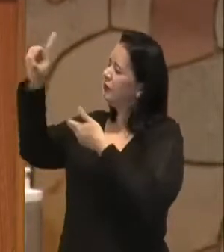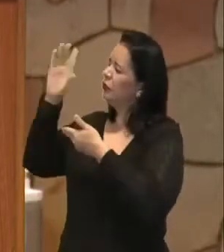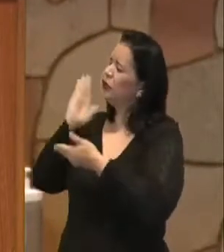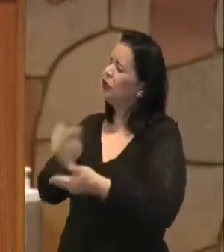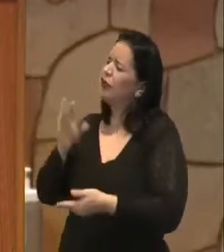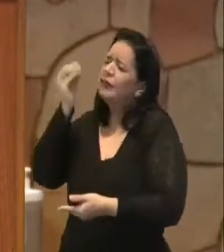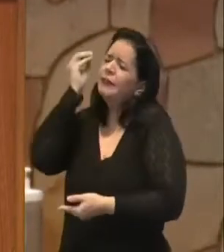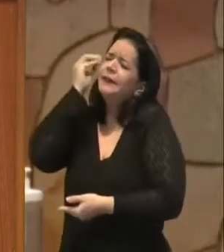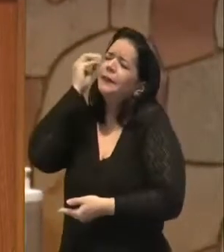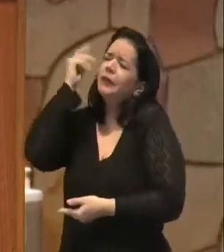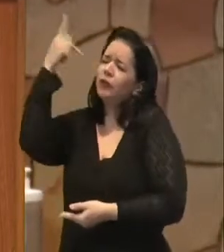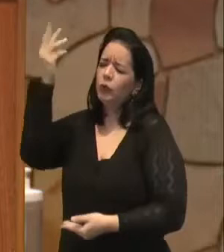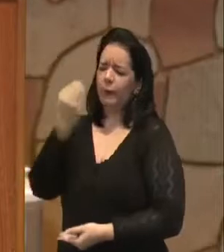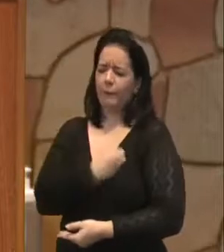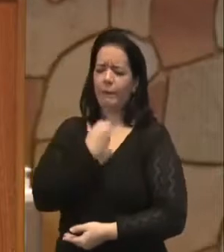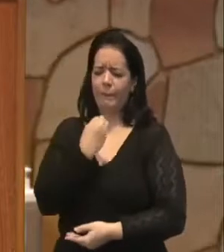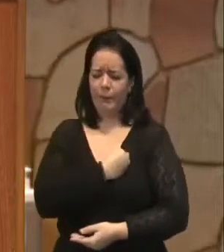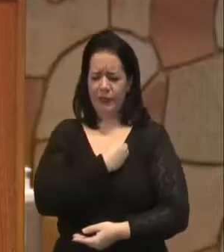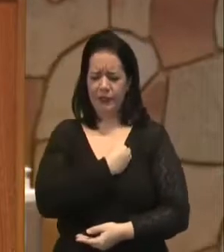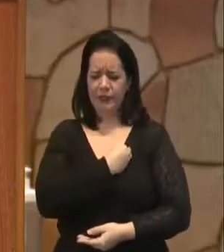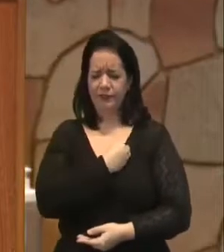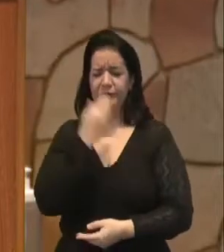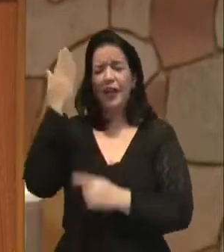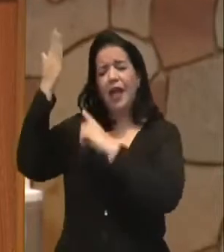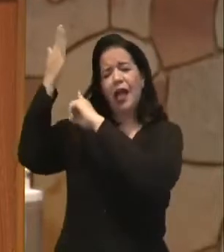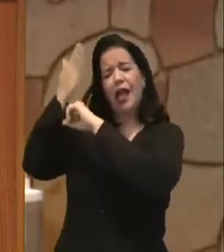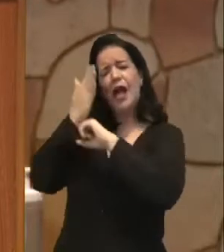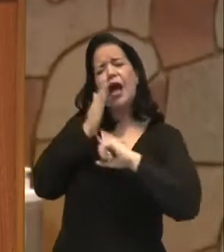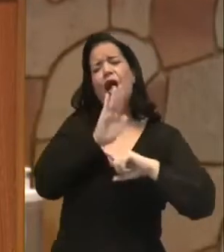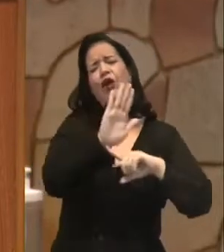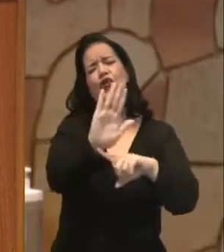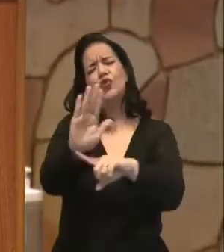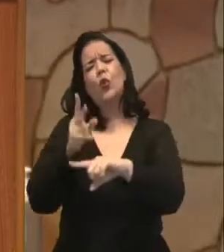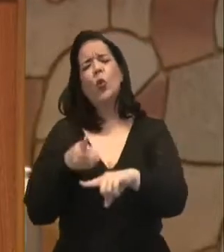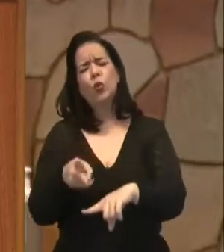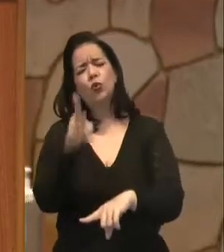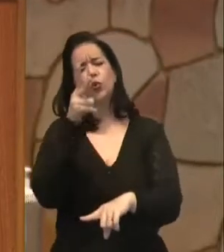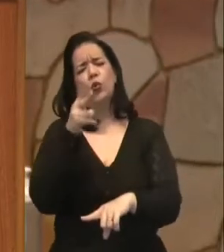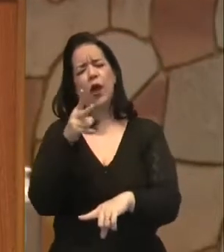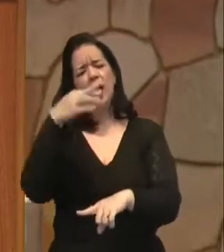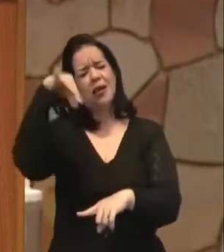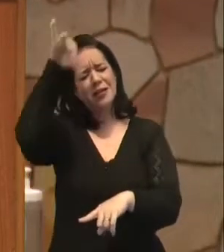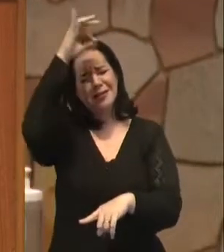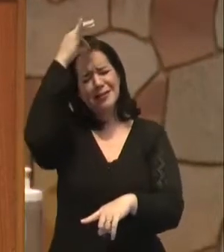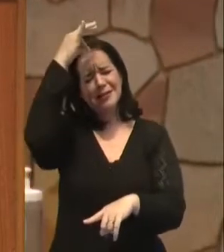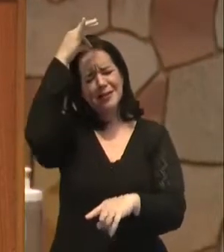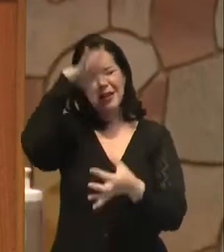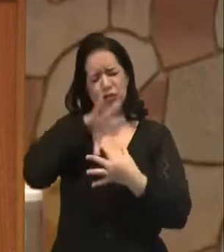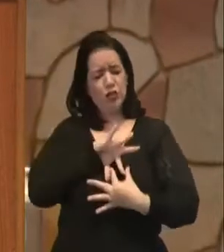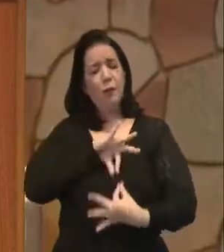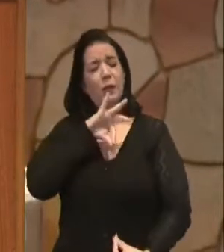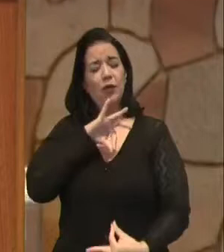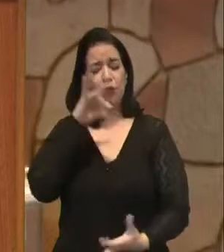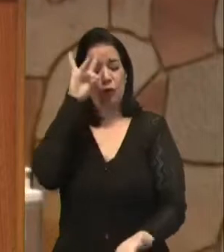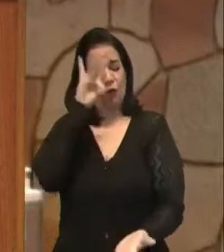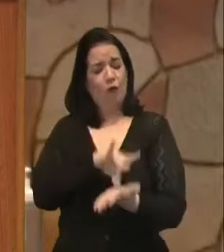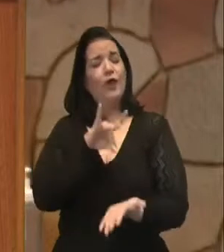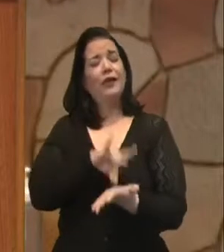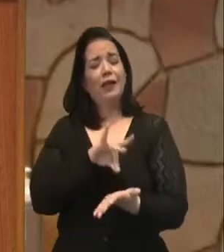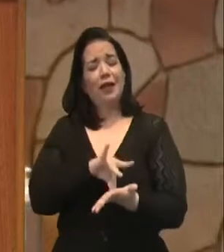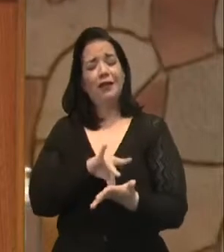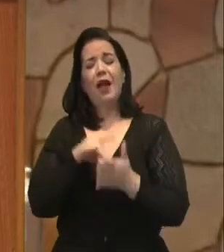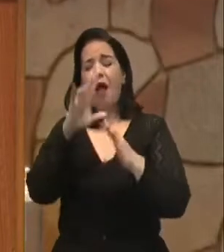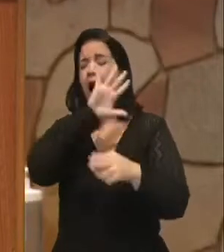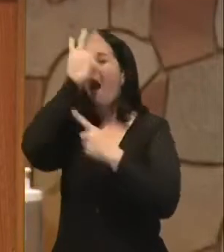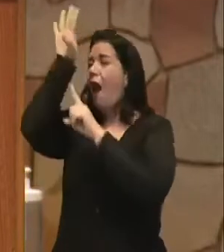presença. Ajuda-nos a continuar em espírito, Senhor, e em verdade, a te adorar, Senhor, e a te bendizer. É o que